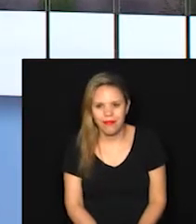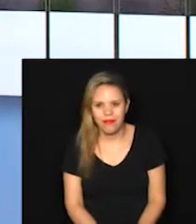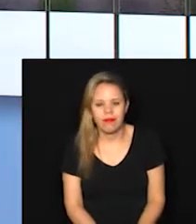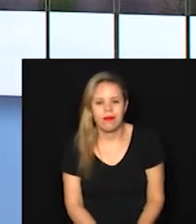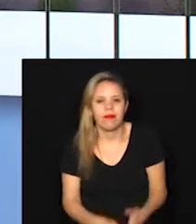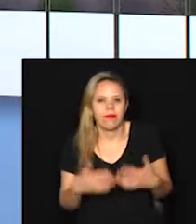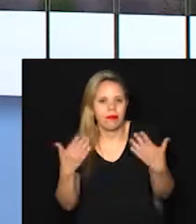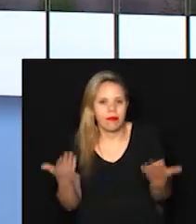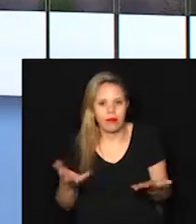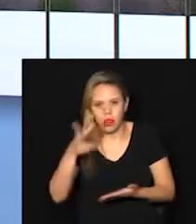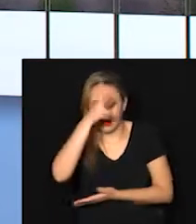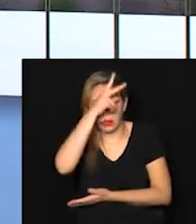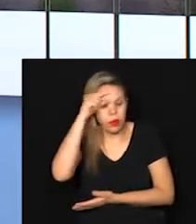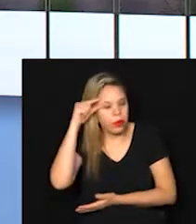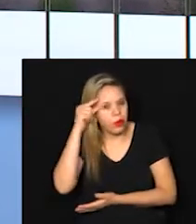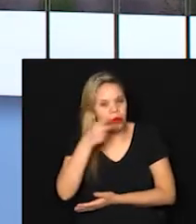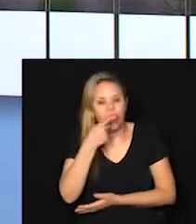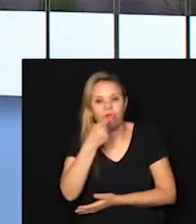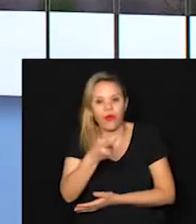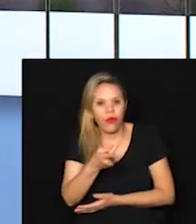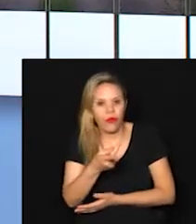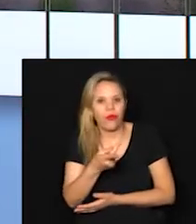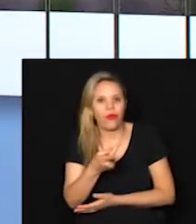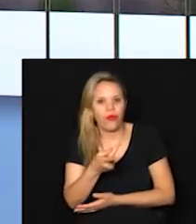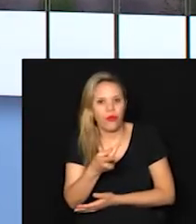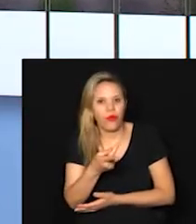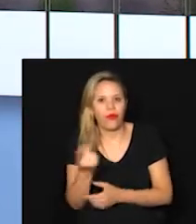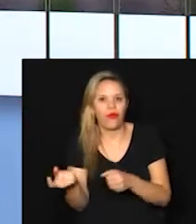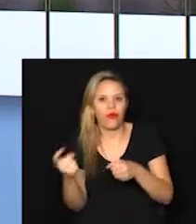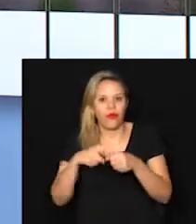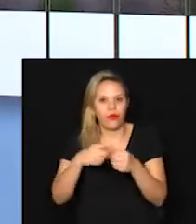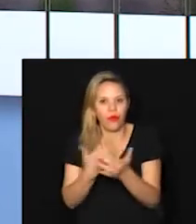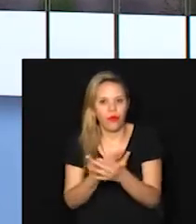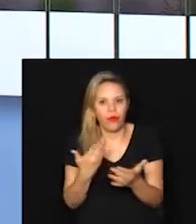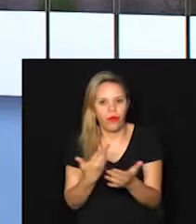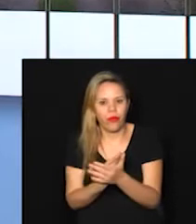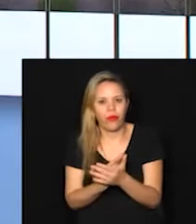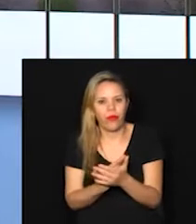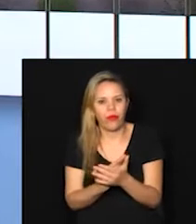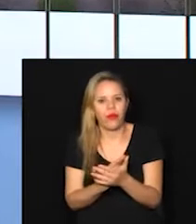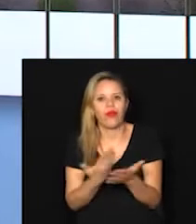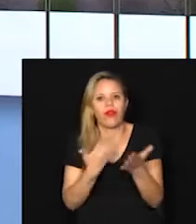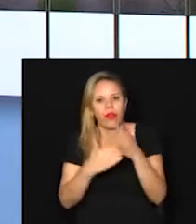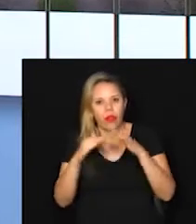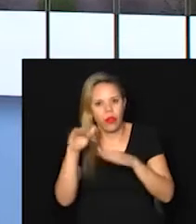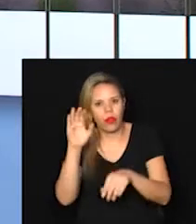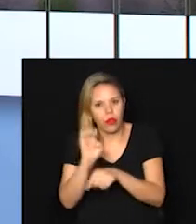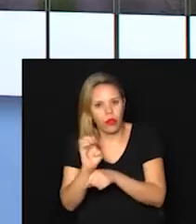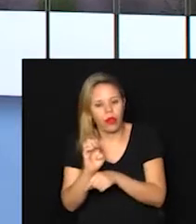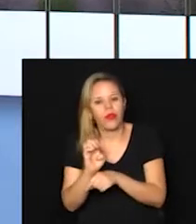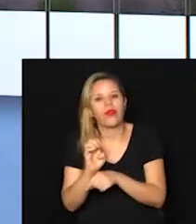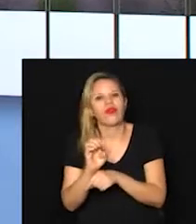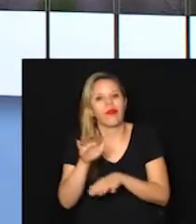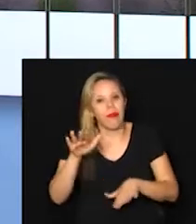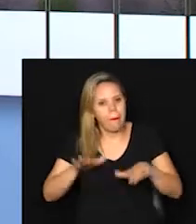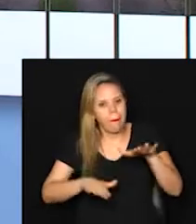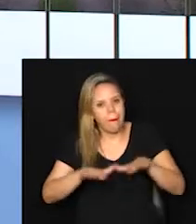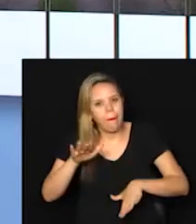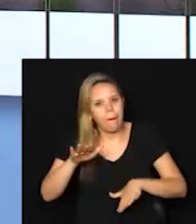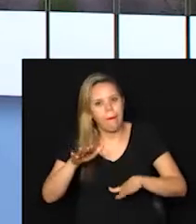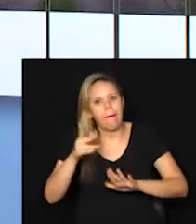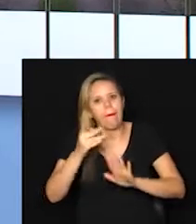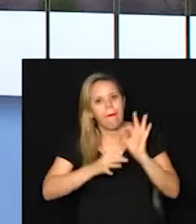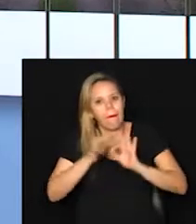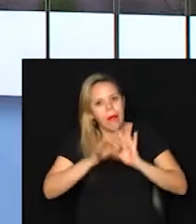Olha, e o prefeito disse ainda que a volta às aulas da rede estadual depende aí do